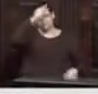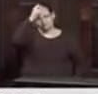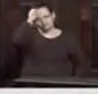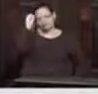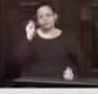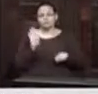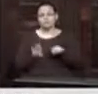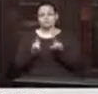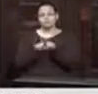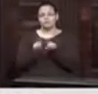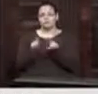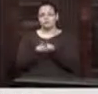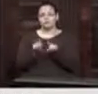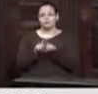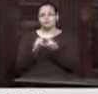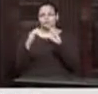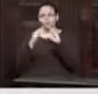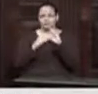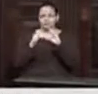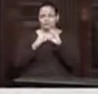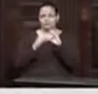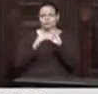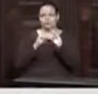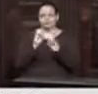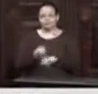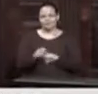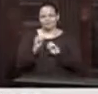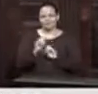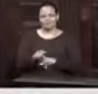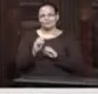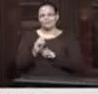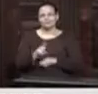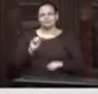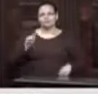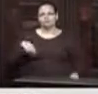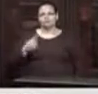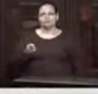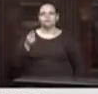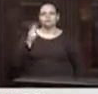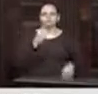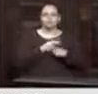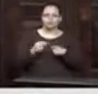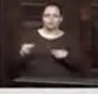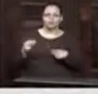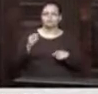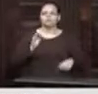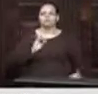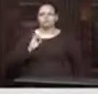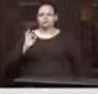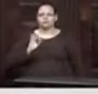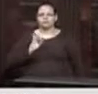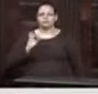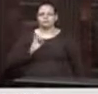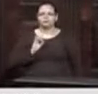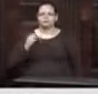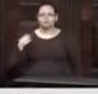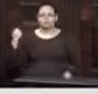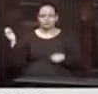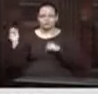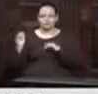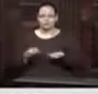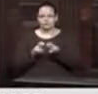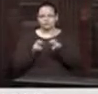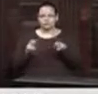mas também nos concursos da educação. Que após aquela vitória que as polícias tiveram em sede desse plenário,